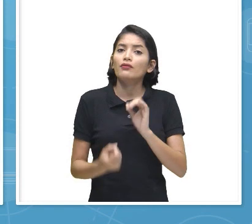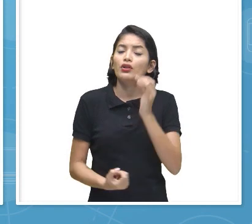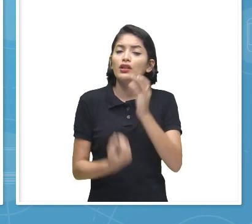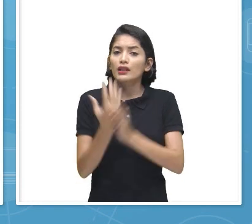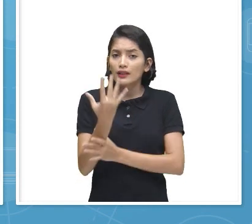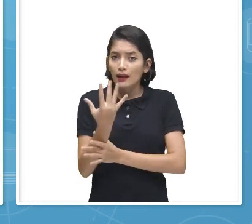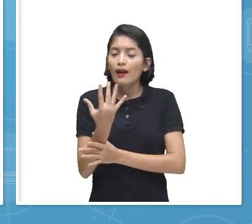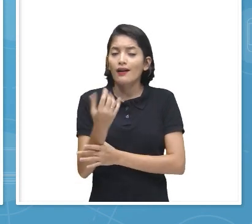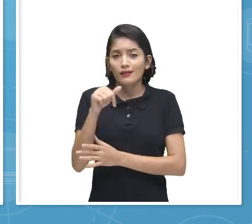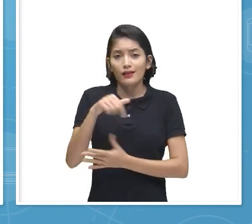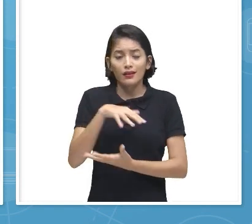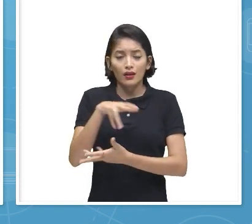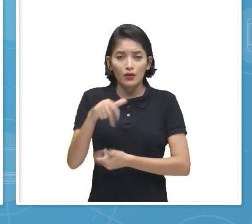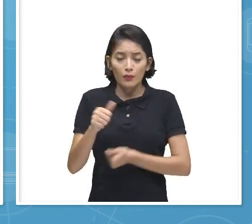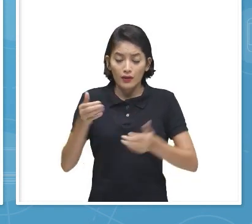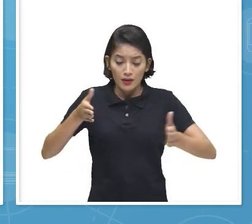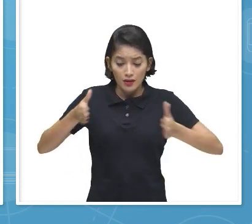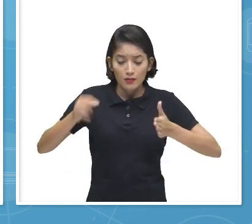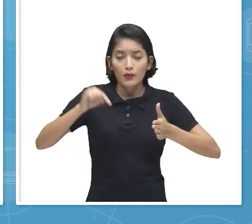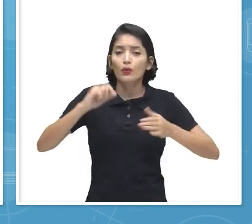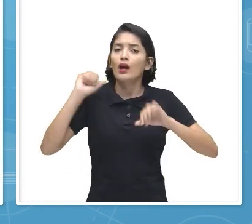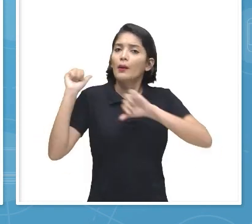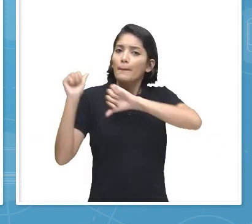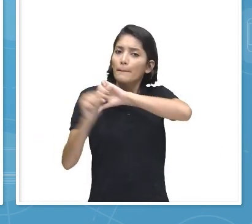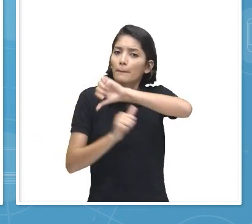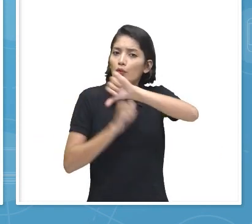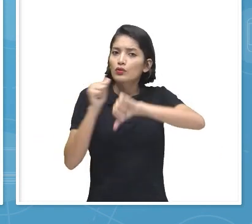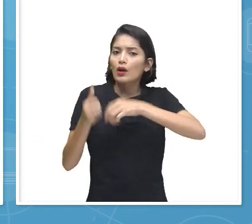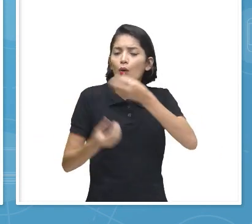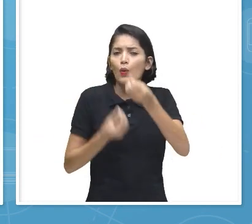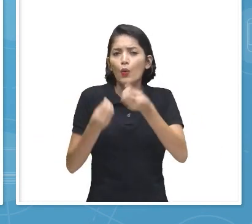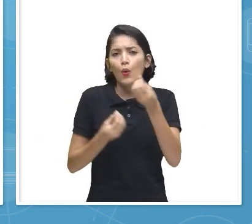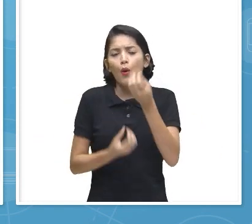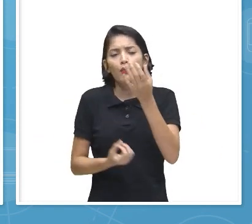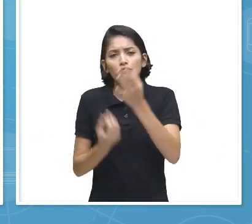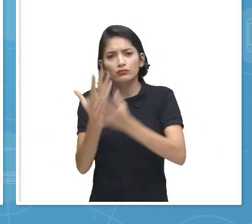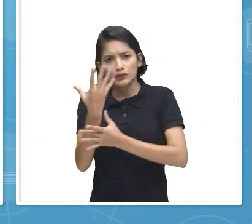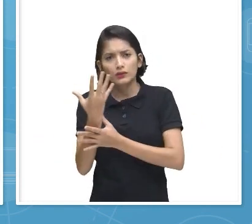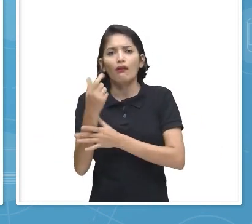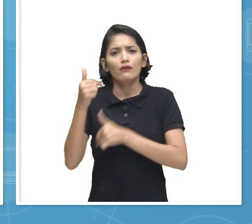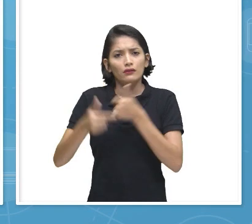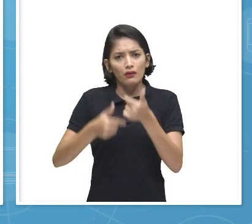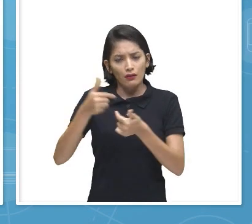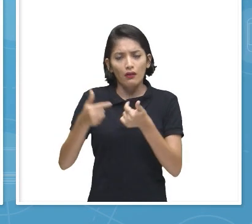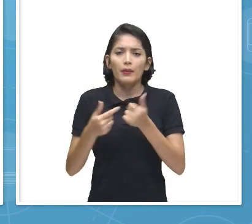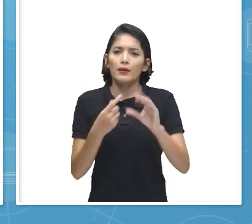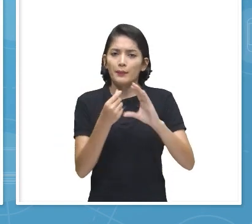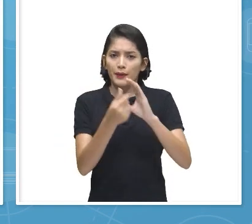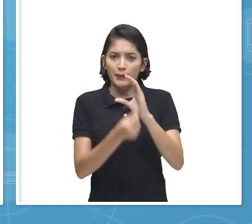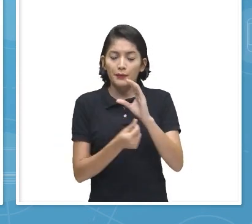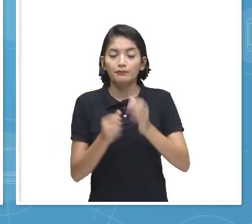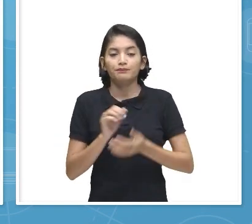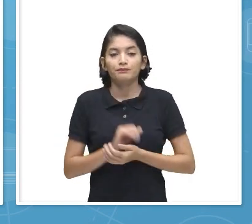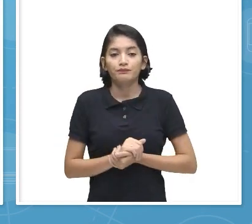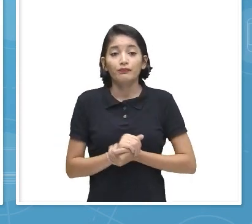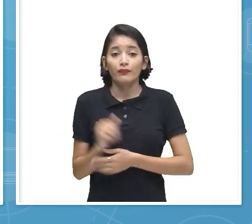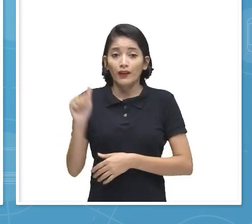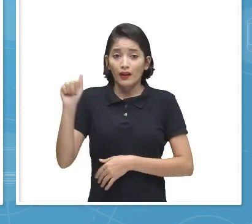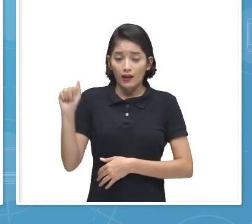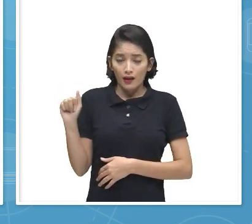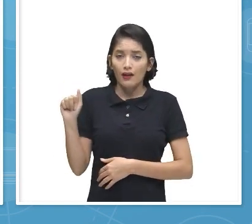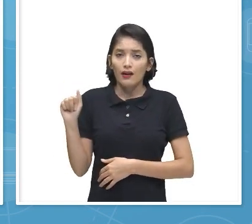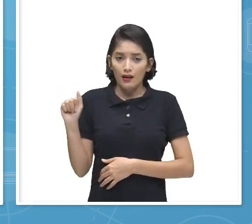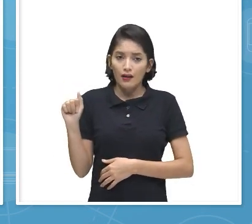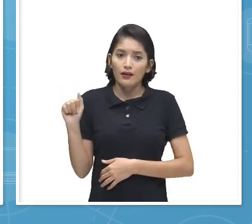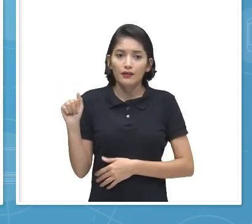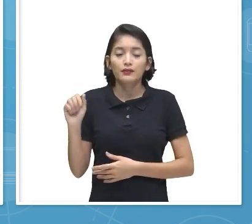nesse período que modificou, né, o modo de se produzir, falando capitalisticamente. Então, a economia planificada foi a